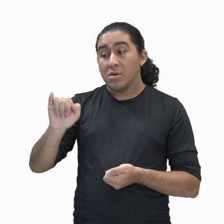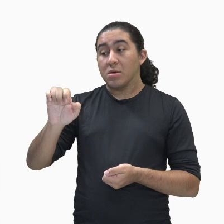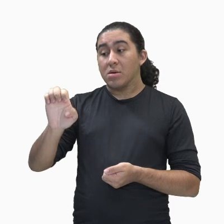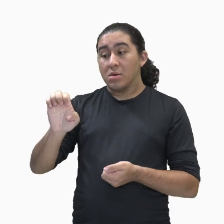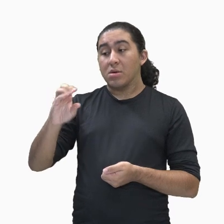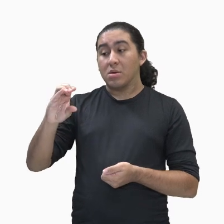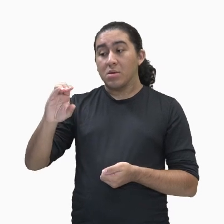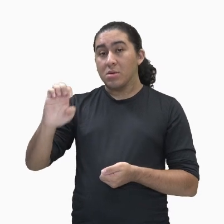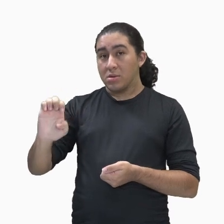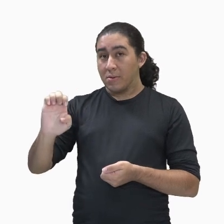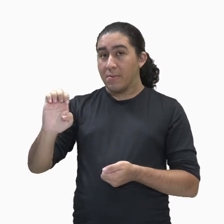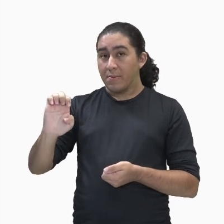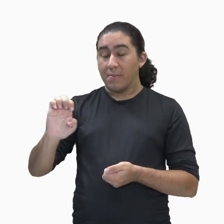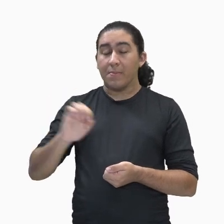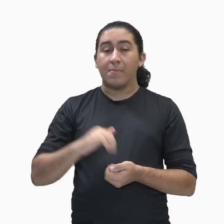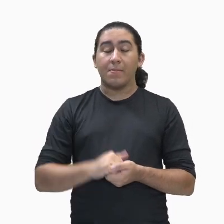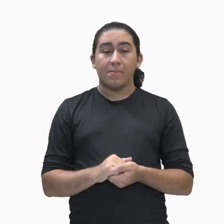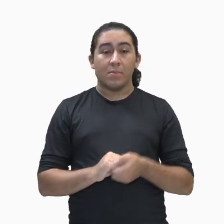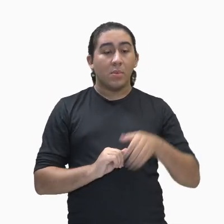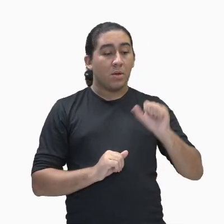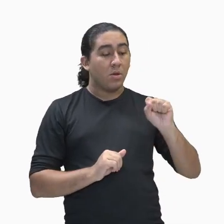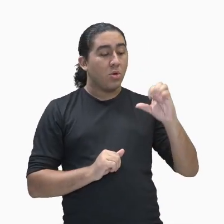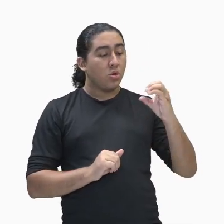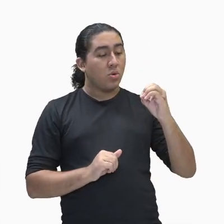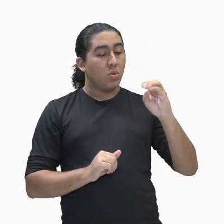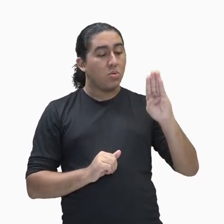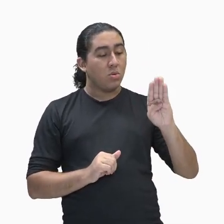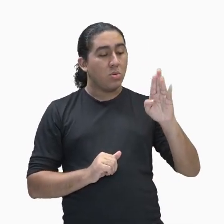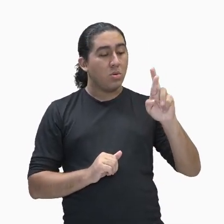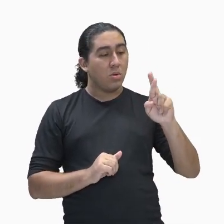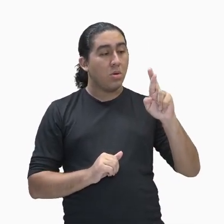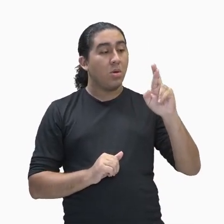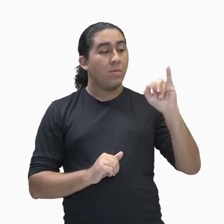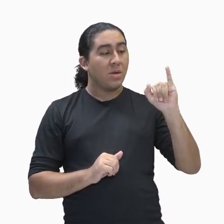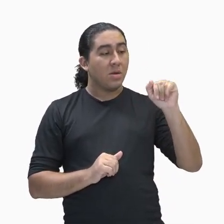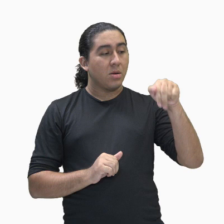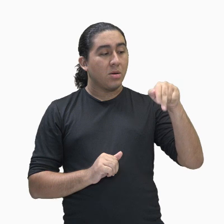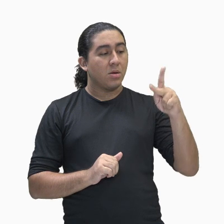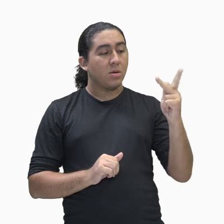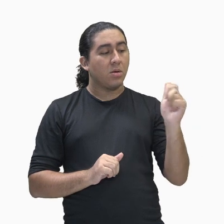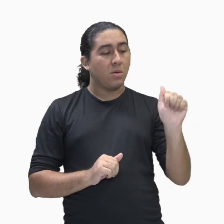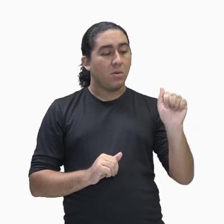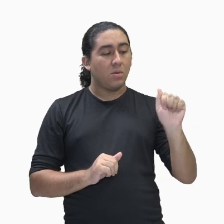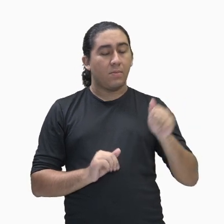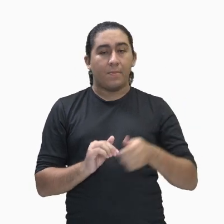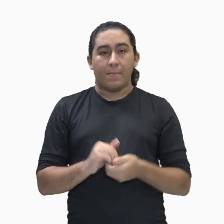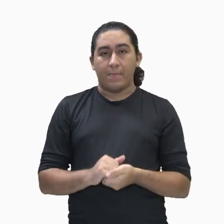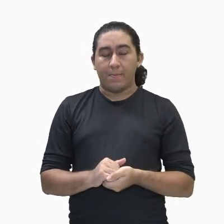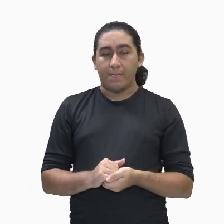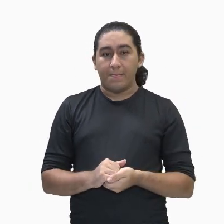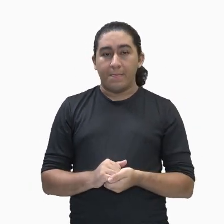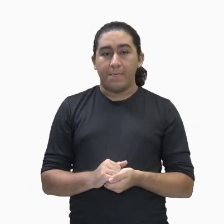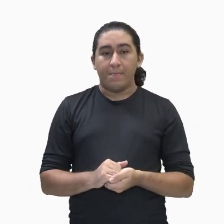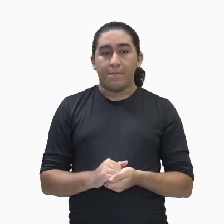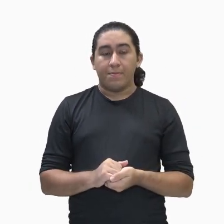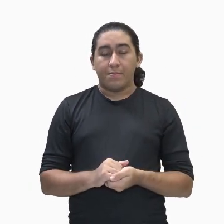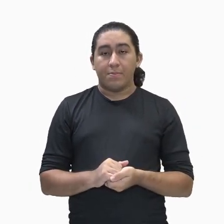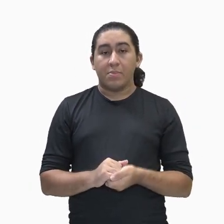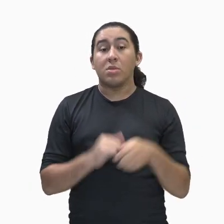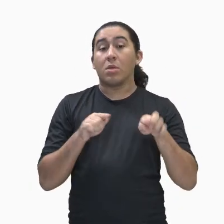certo? Então, tem a palavra uncle, aunt, nephew e niece. Vamos ver direitinho, então,